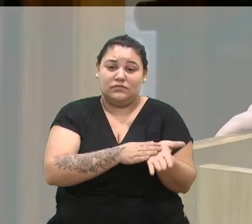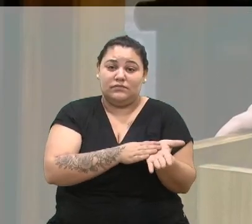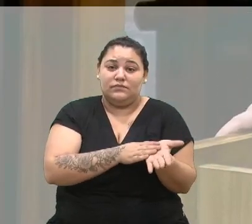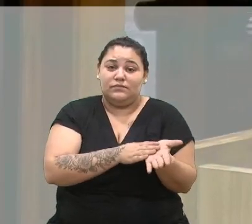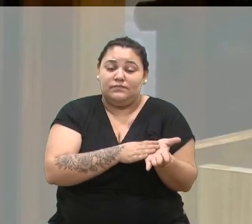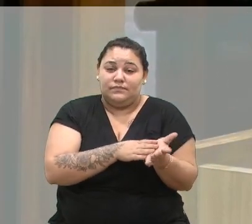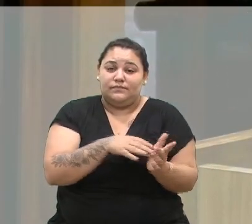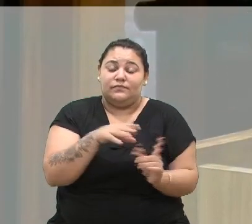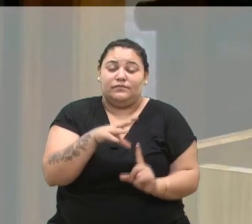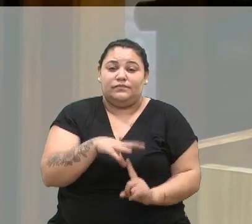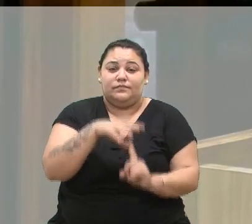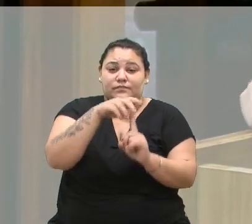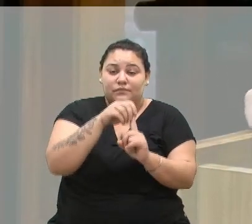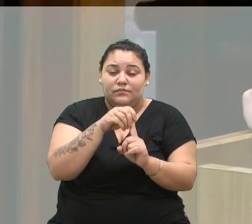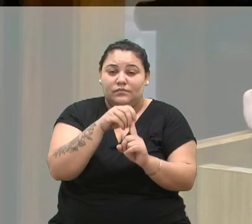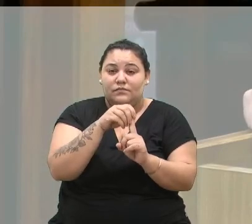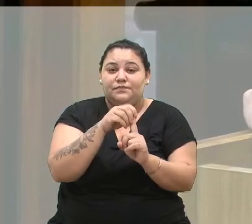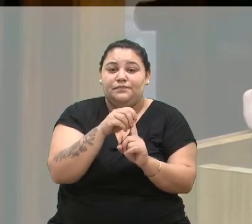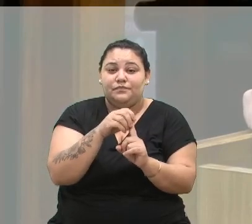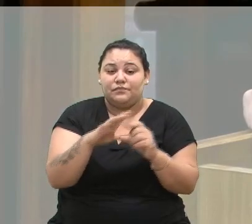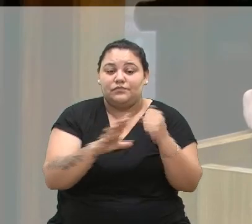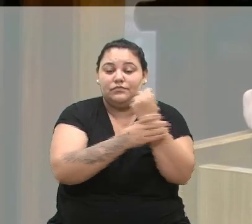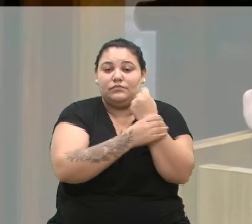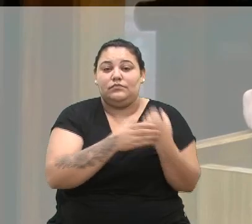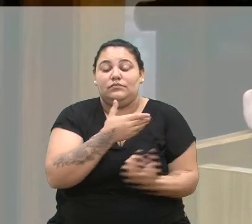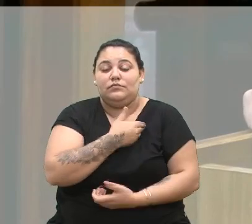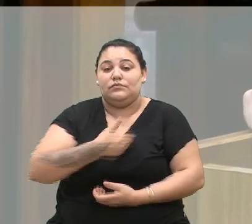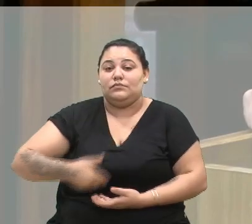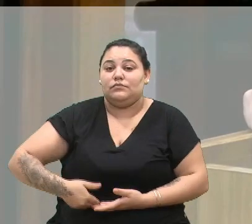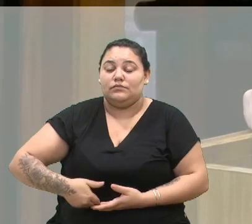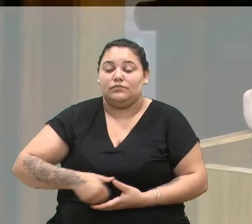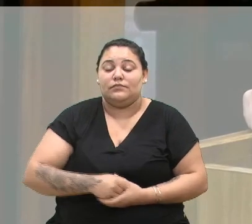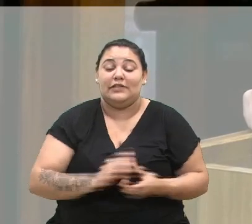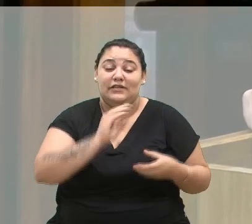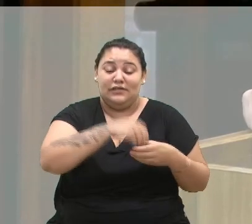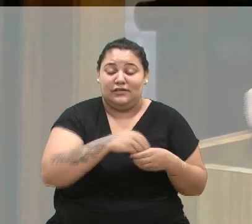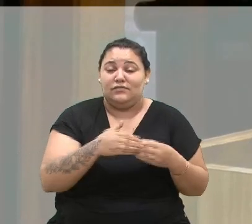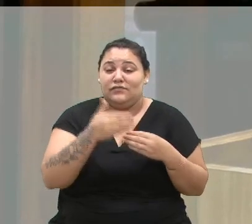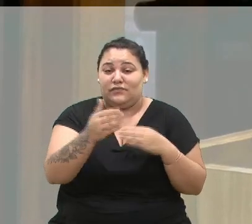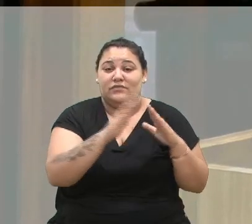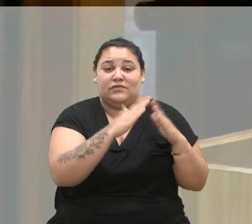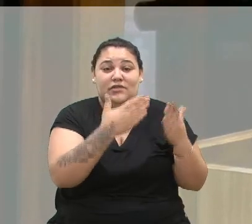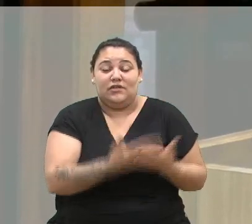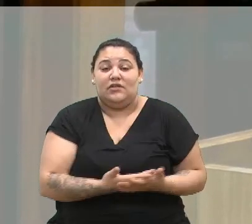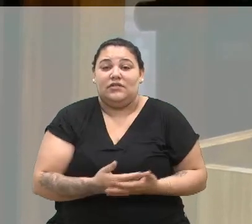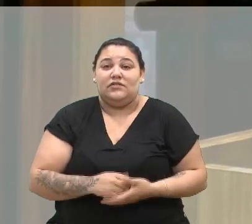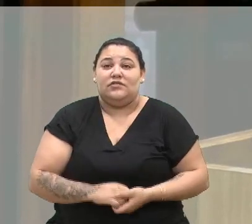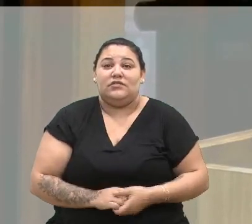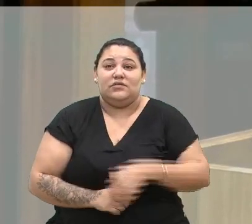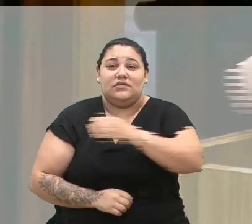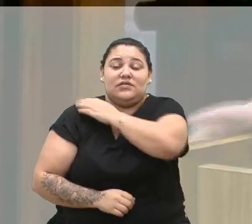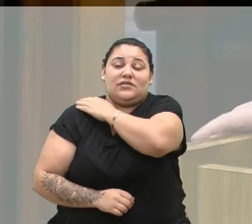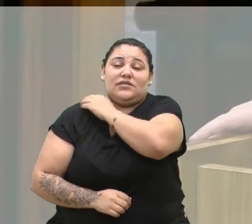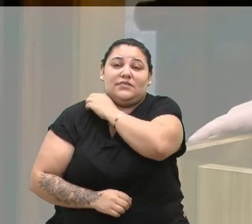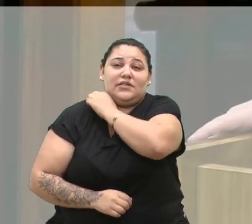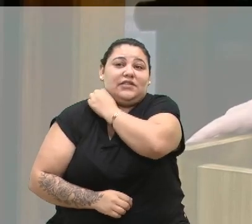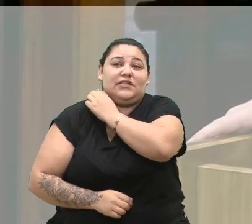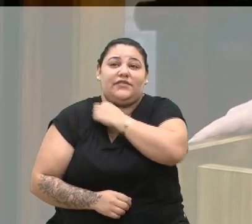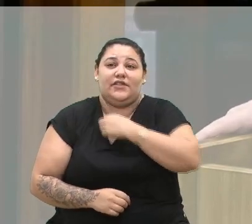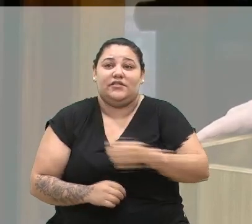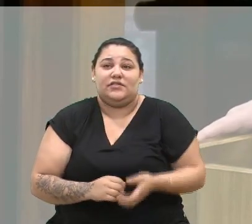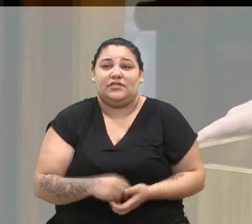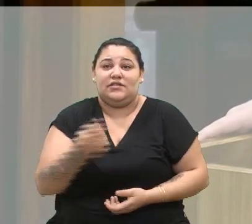pública, dentro e próximo das escolas municipais e estaduais. Então é isso que a gente tem que